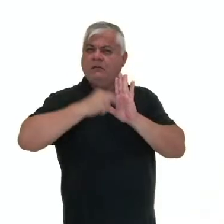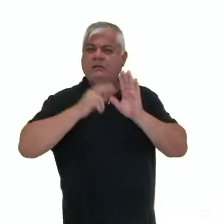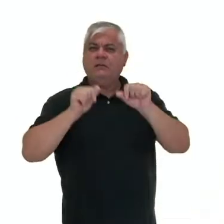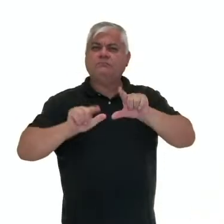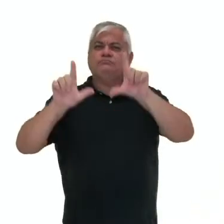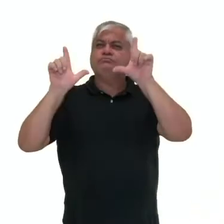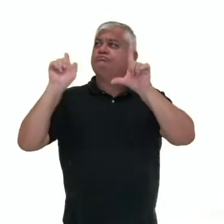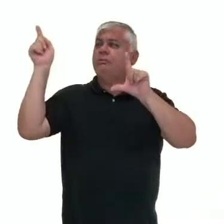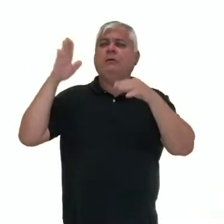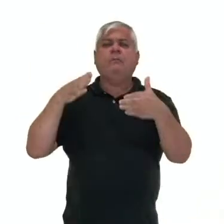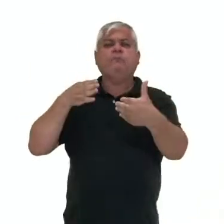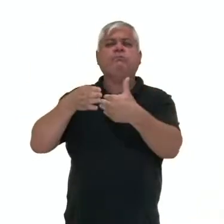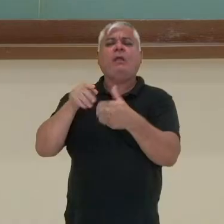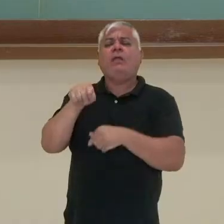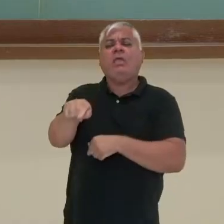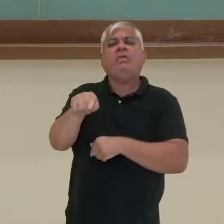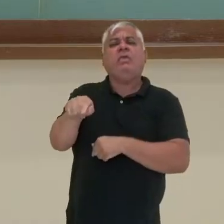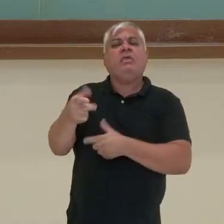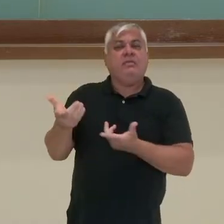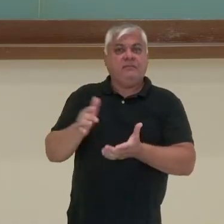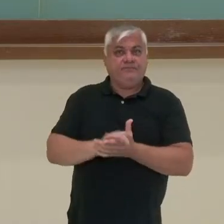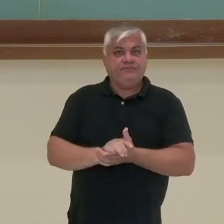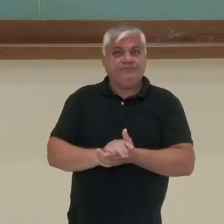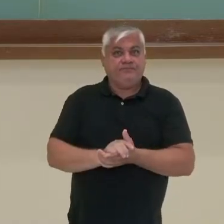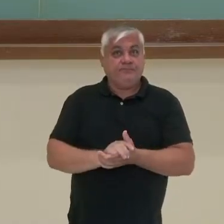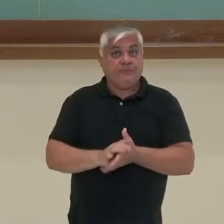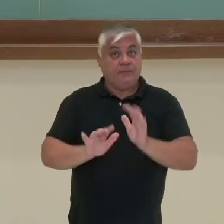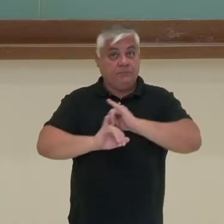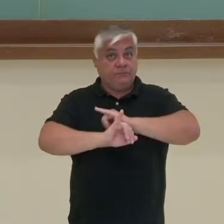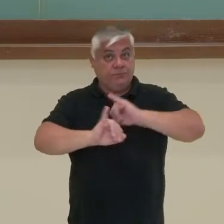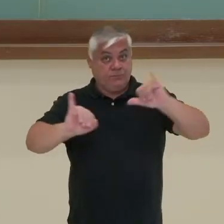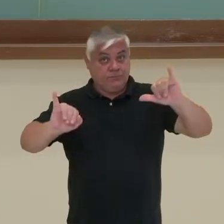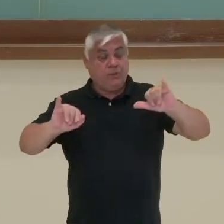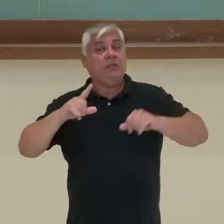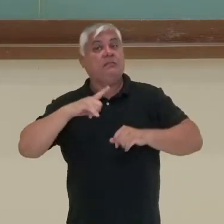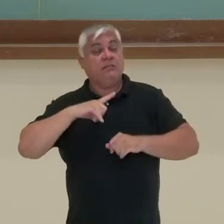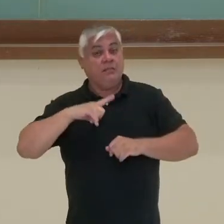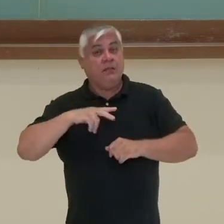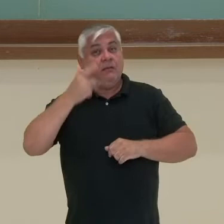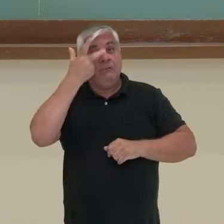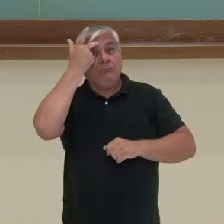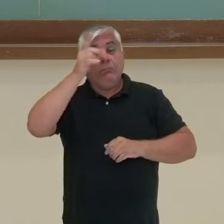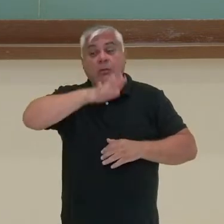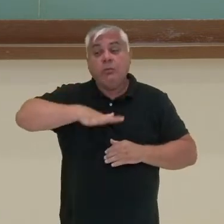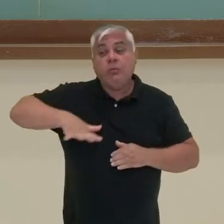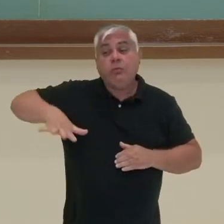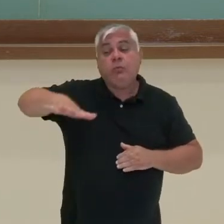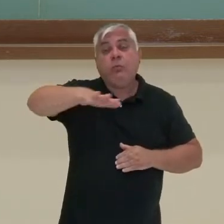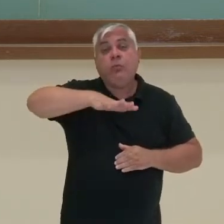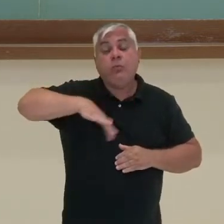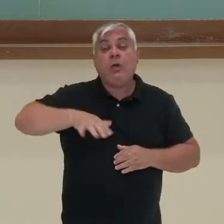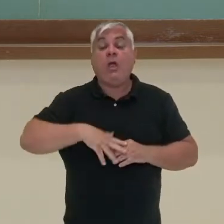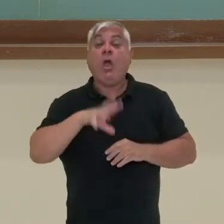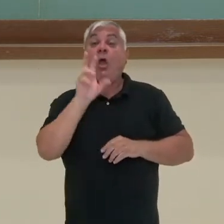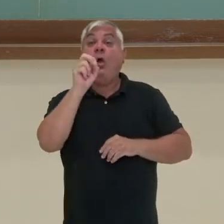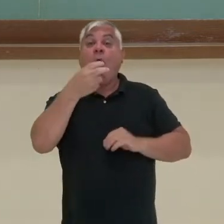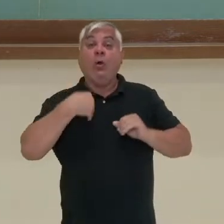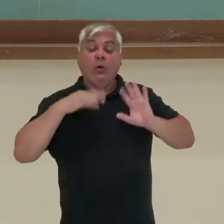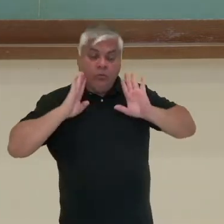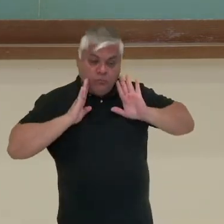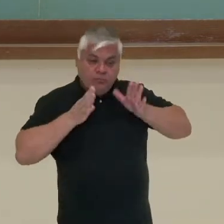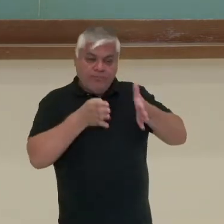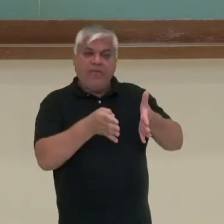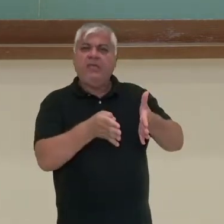está direcionado? Então, algumas campanhas, elas têm um público amplo, geral, outras elas têm um público bem